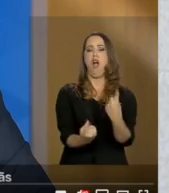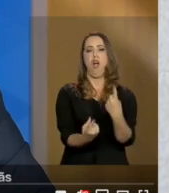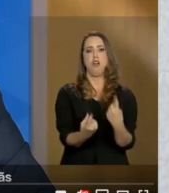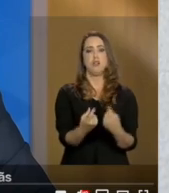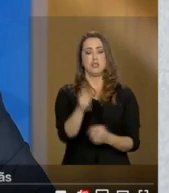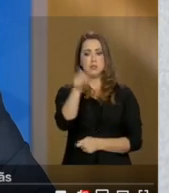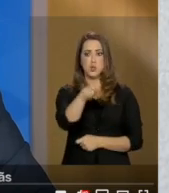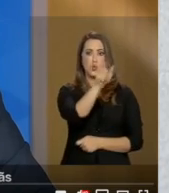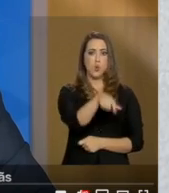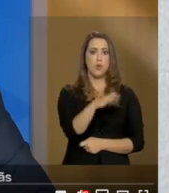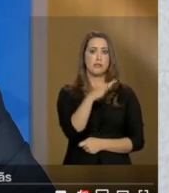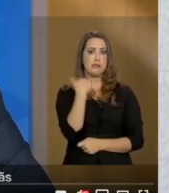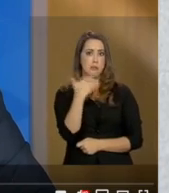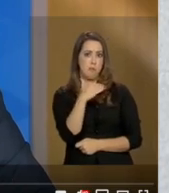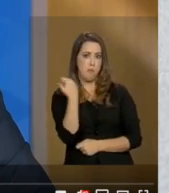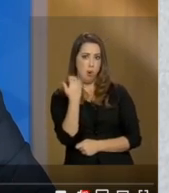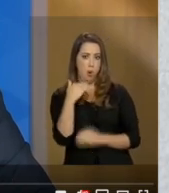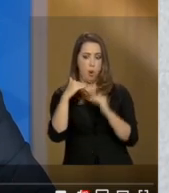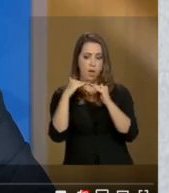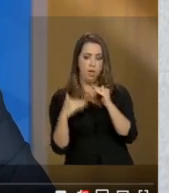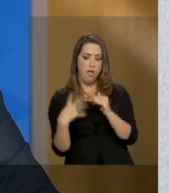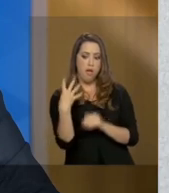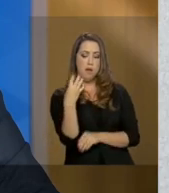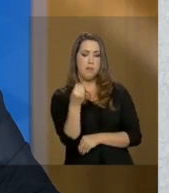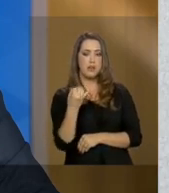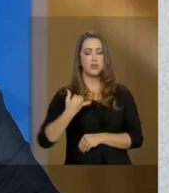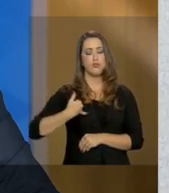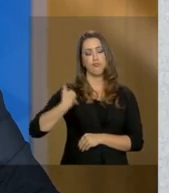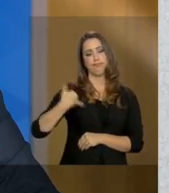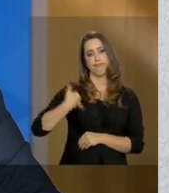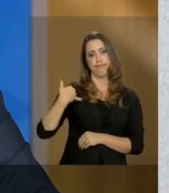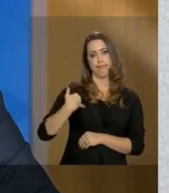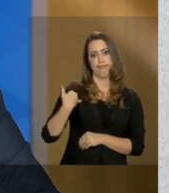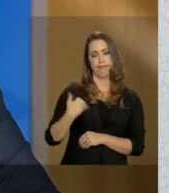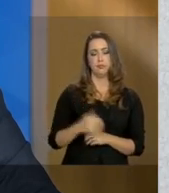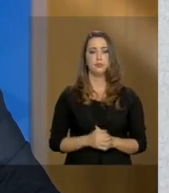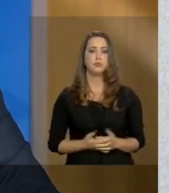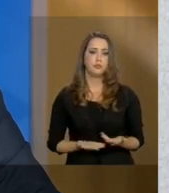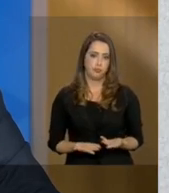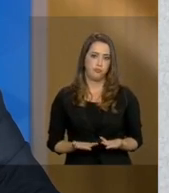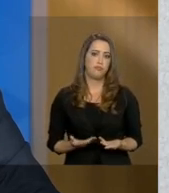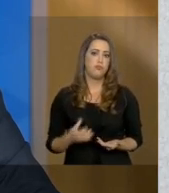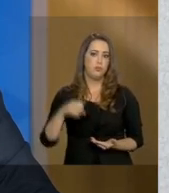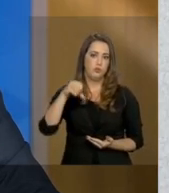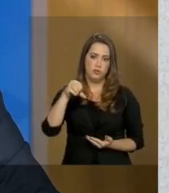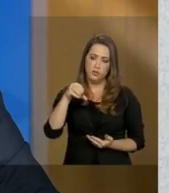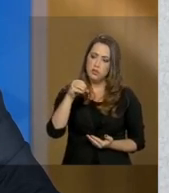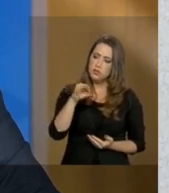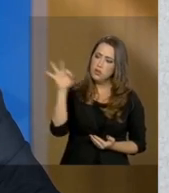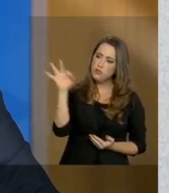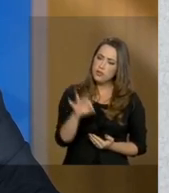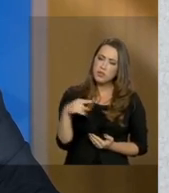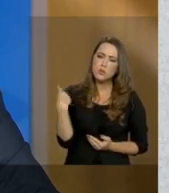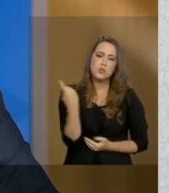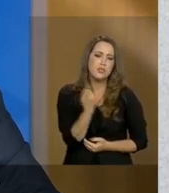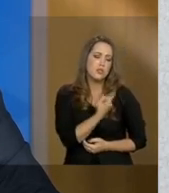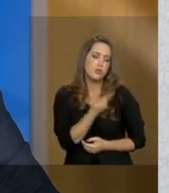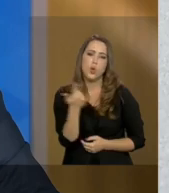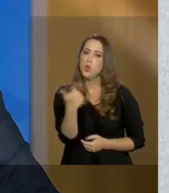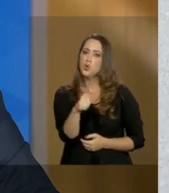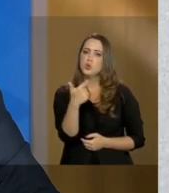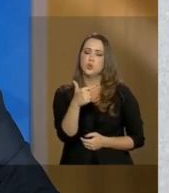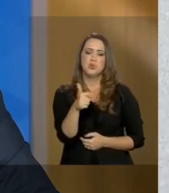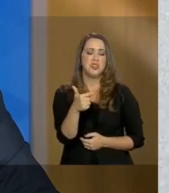coronavírus. De pessoas sãs, com menos de 40 anos de idade, 90% de nós não